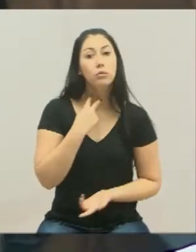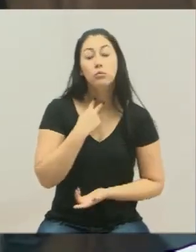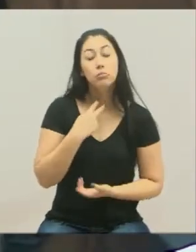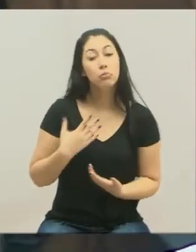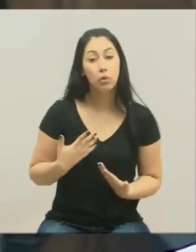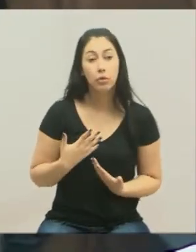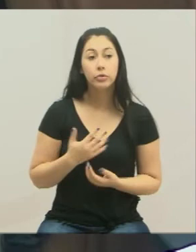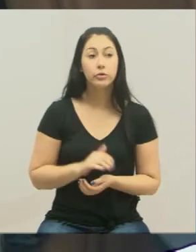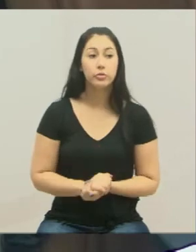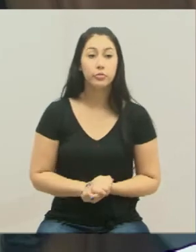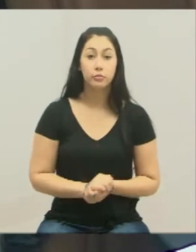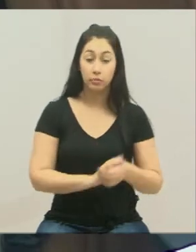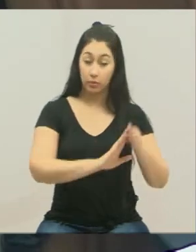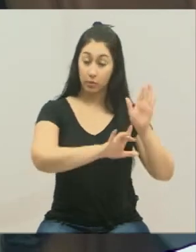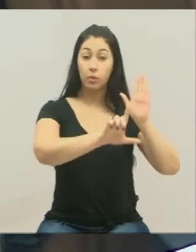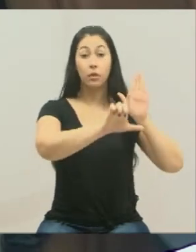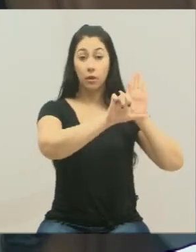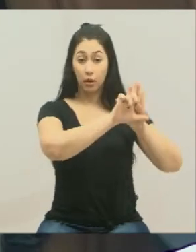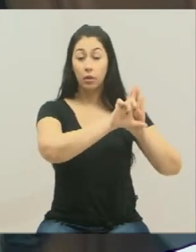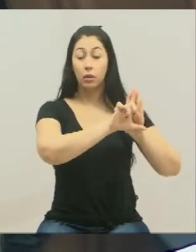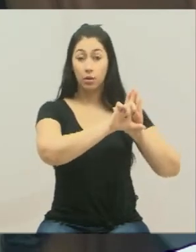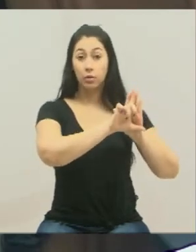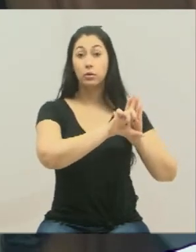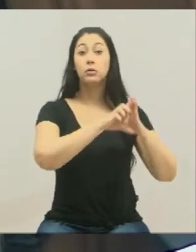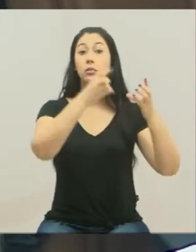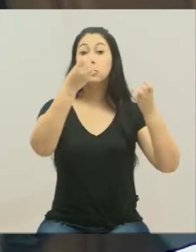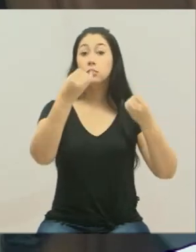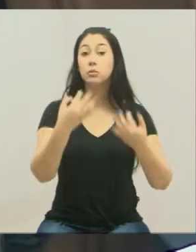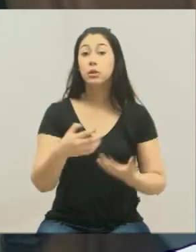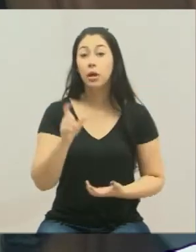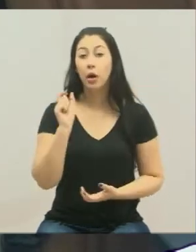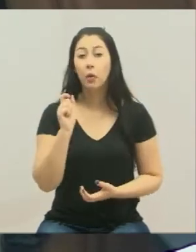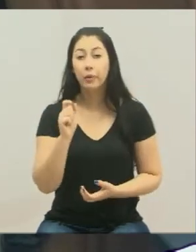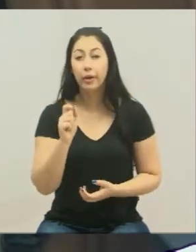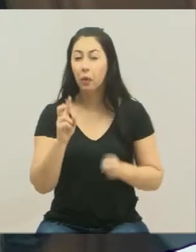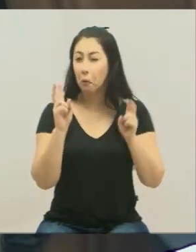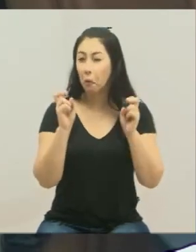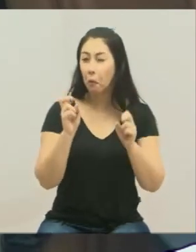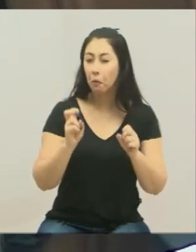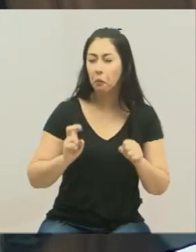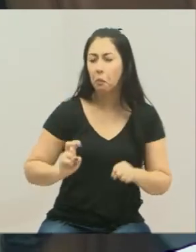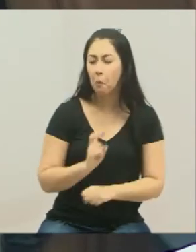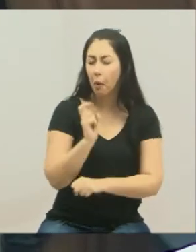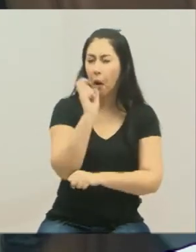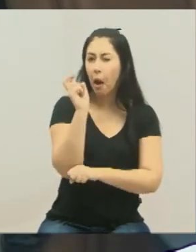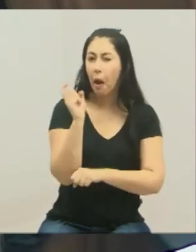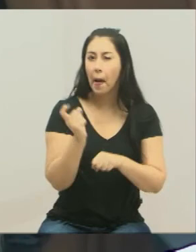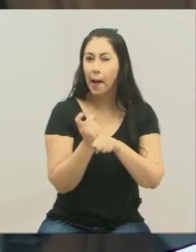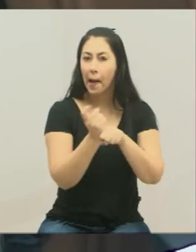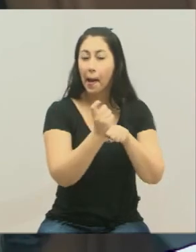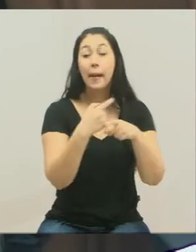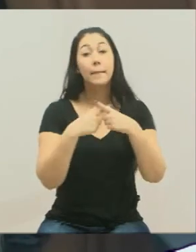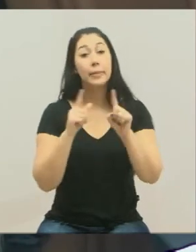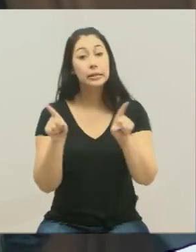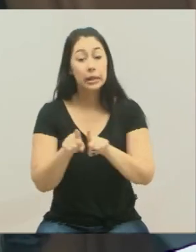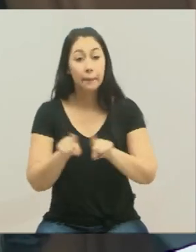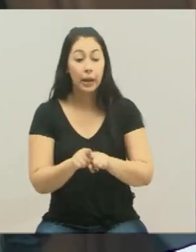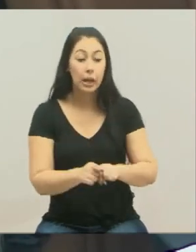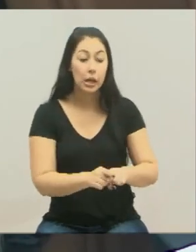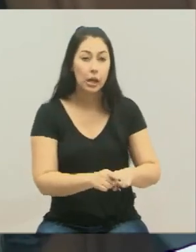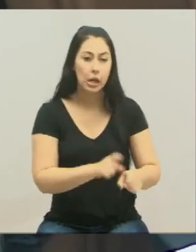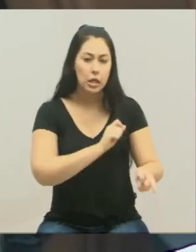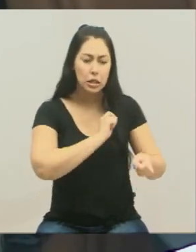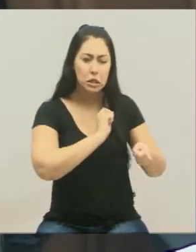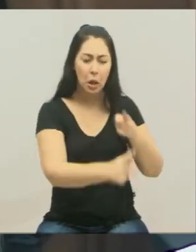ocorrendo. A lei, em específico, ela fala dos animais peçonhentos, mas também hoje virou a queimada. E